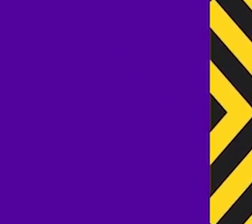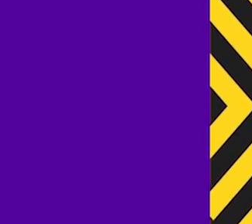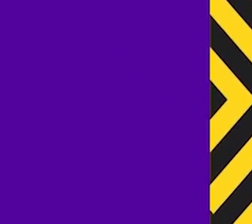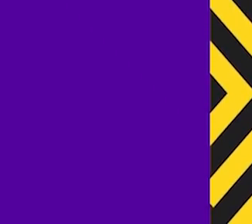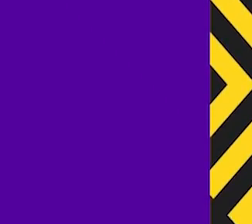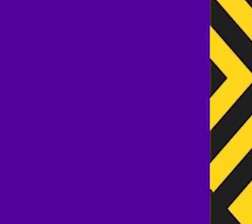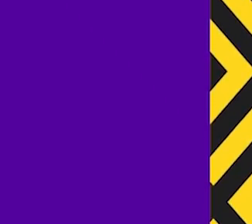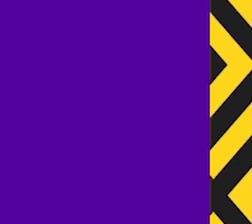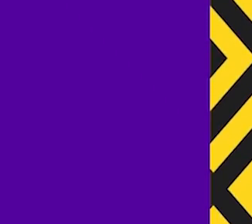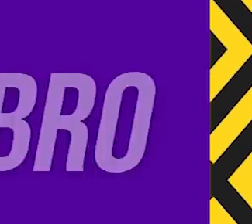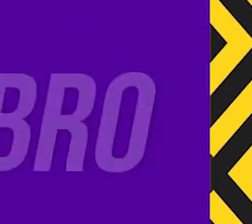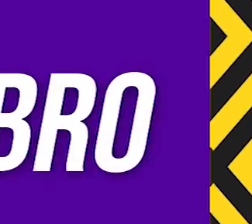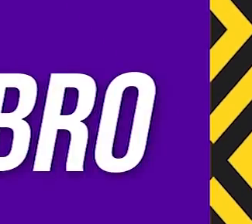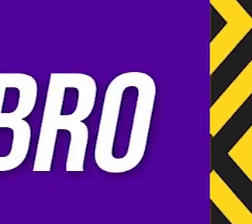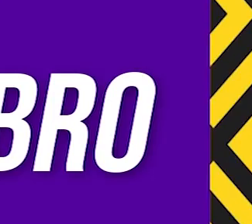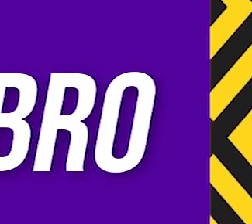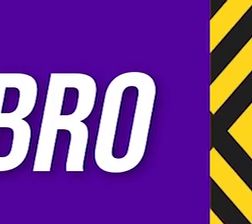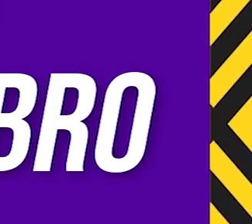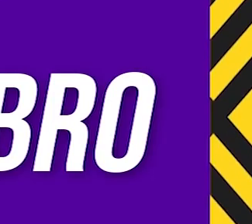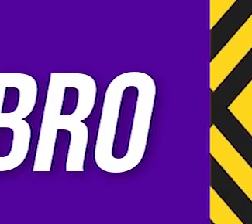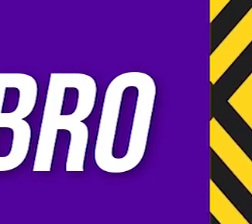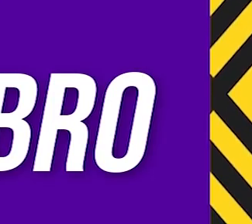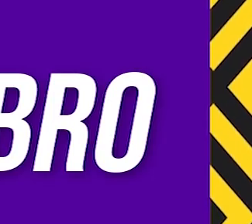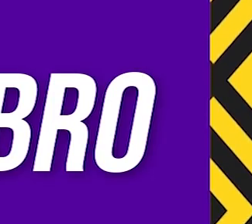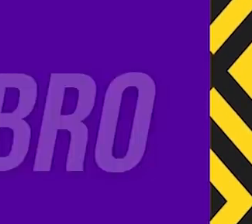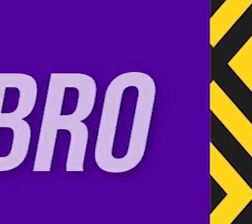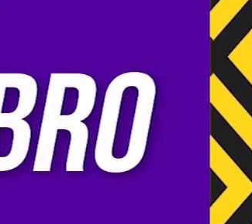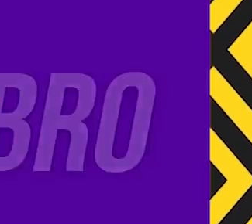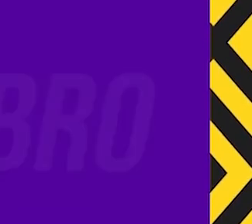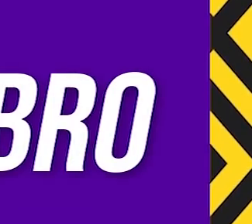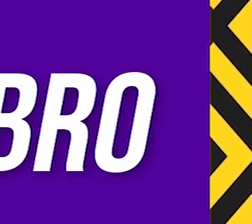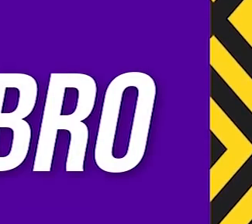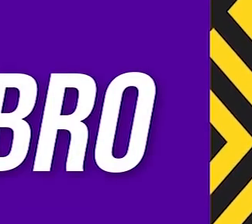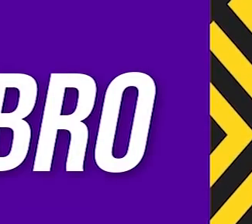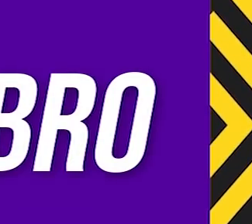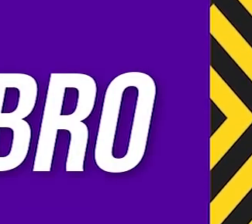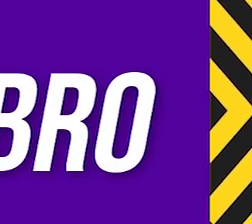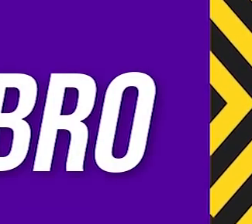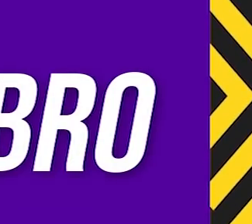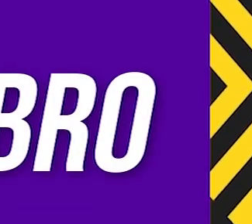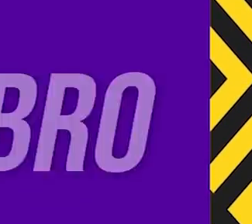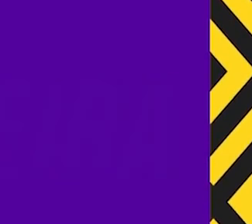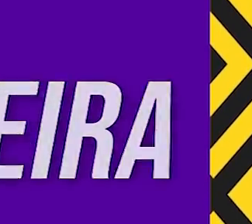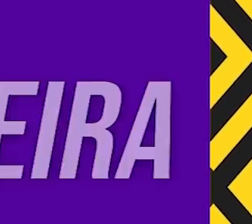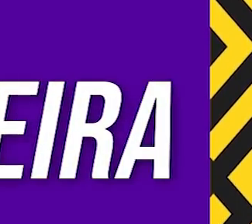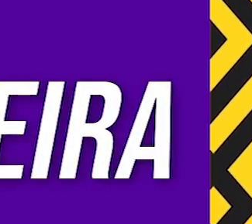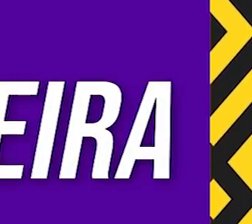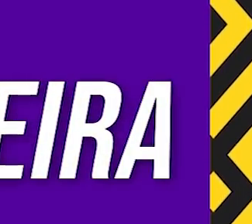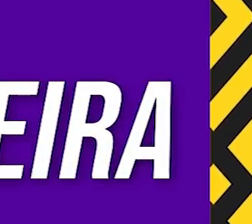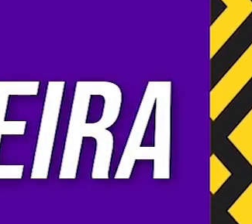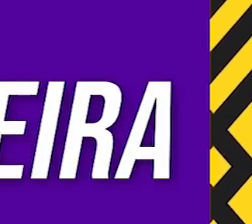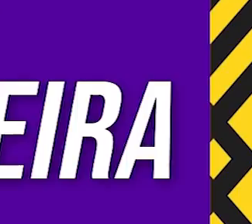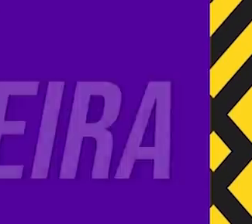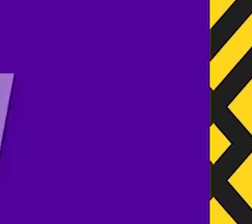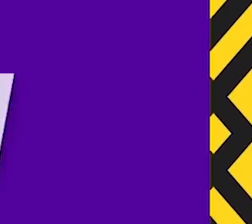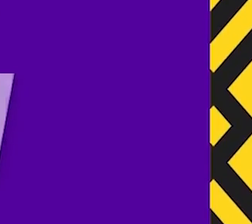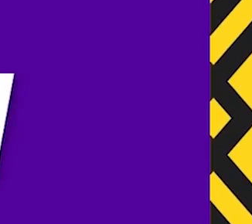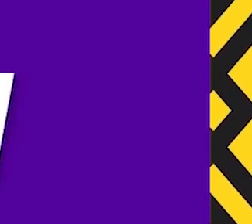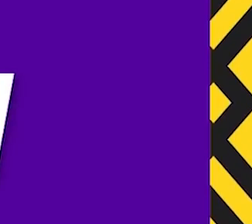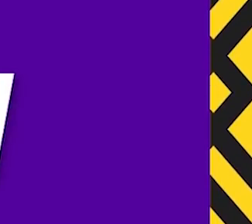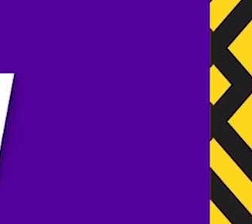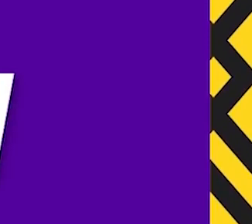convido a estar conosco durante todo mês de setembro sim todo mês de setembro cada sexta-feira